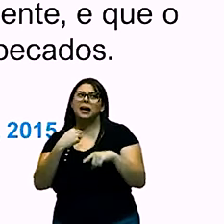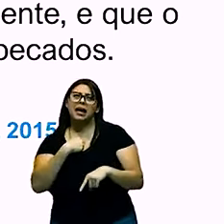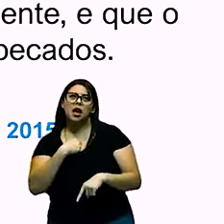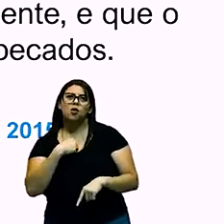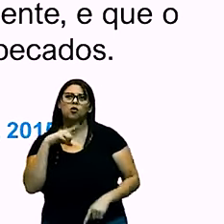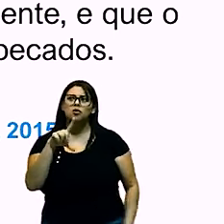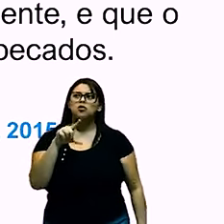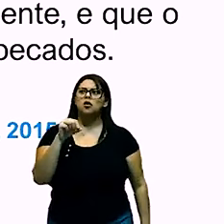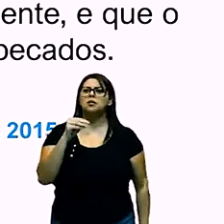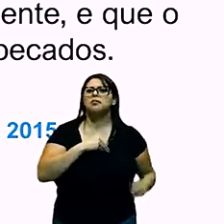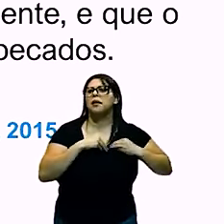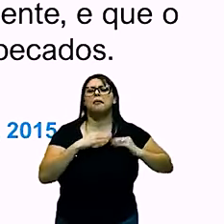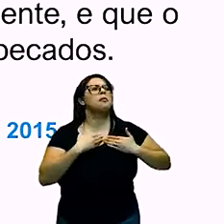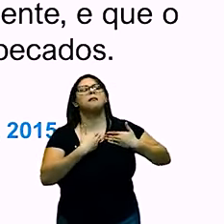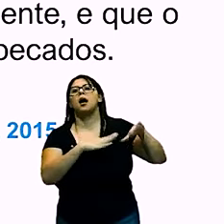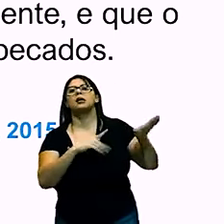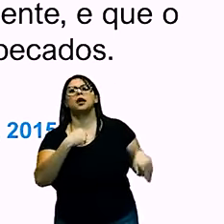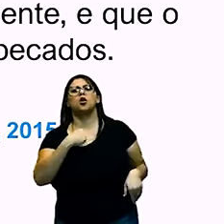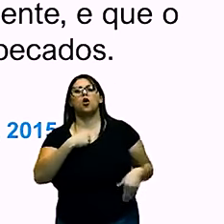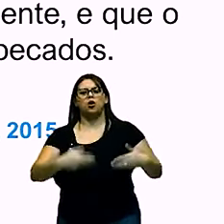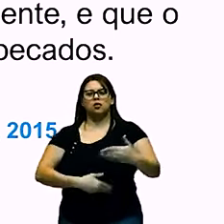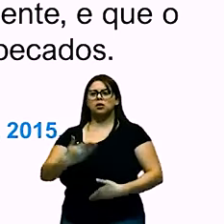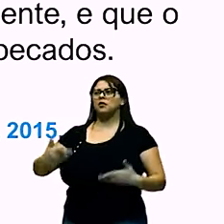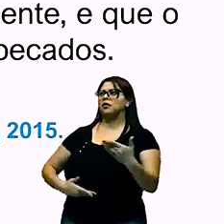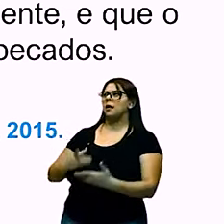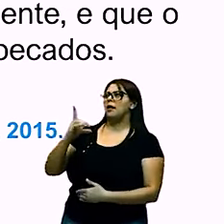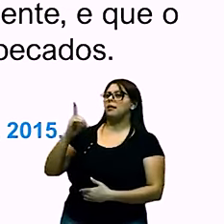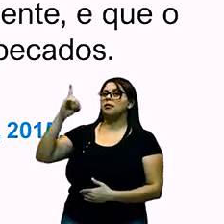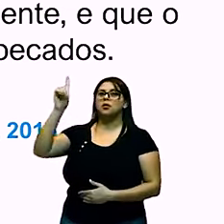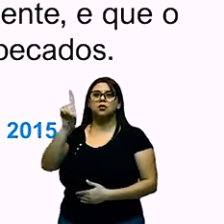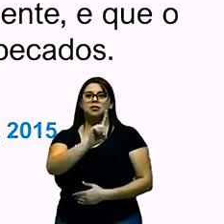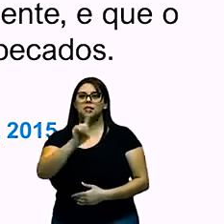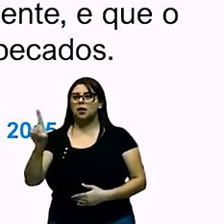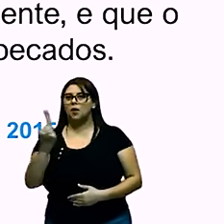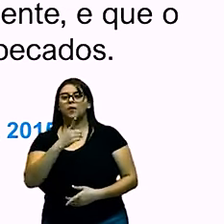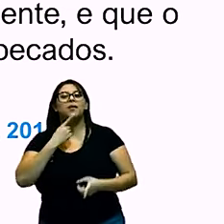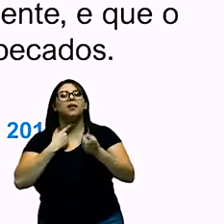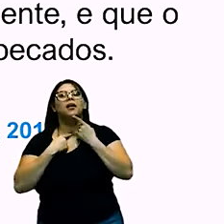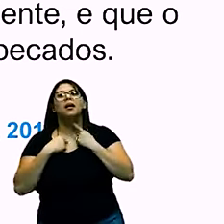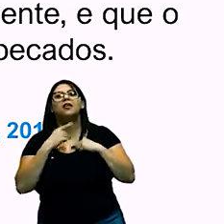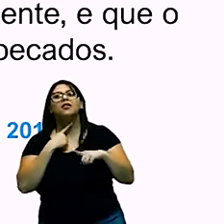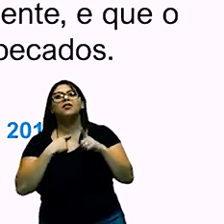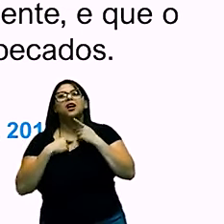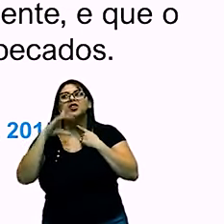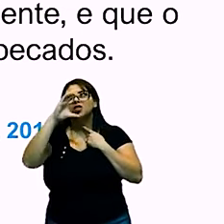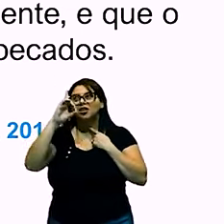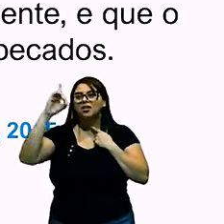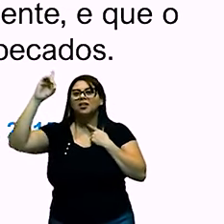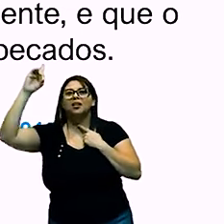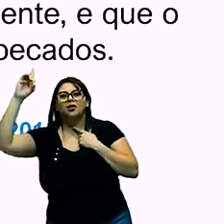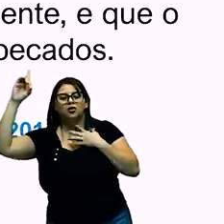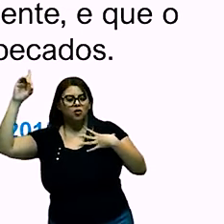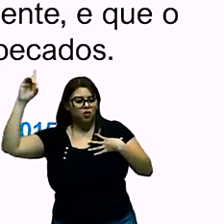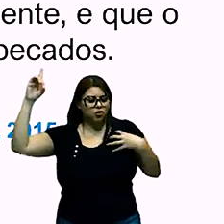pecado, agora vou servir a Deus. Não. Esta vontade humana, ela cativa ao pecado. O